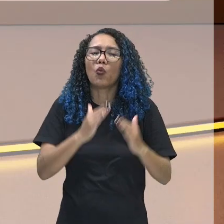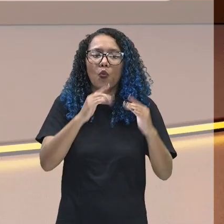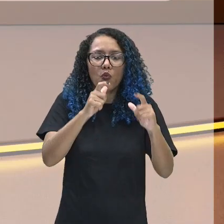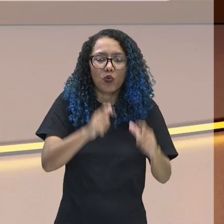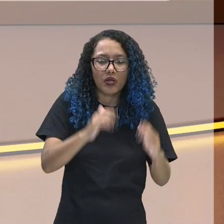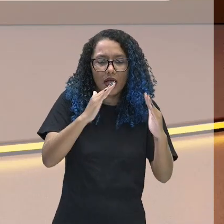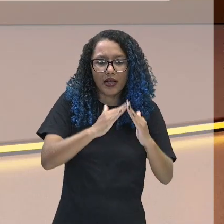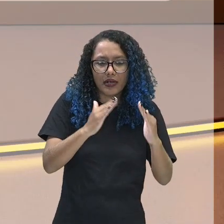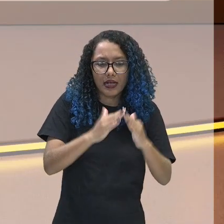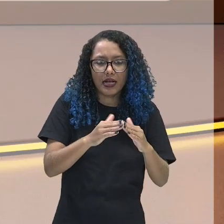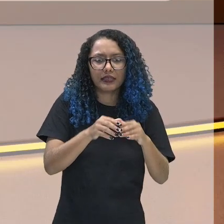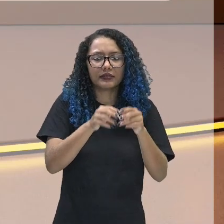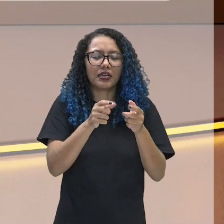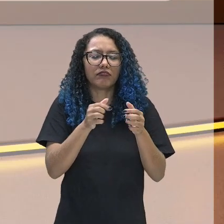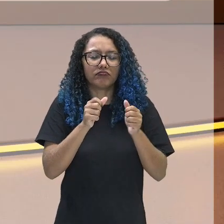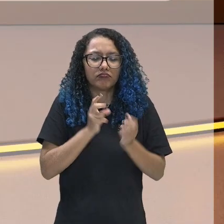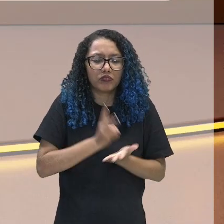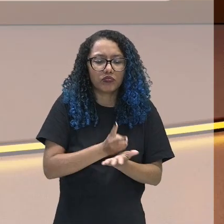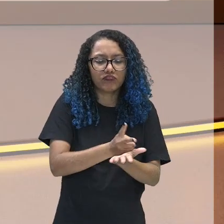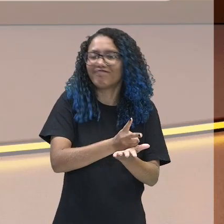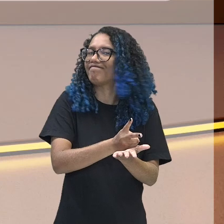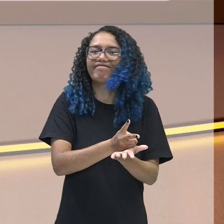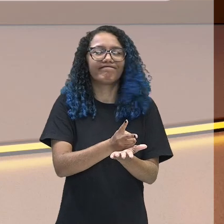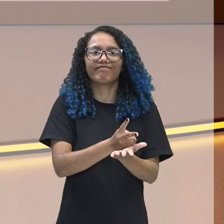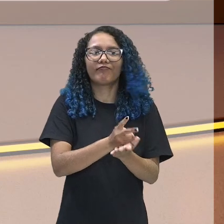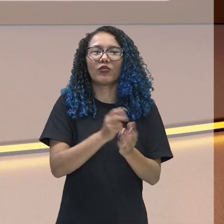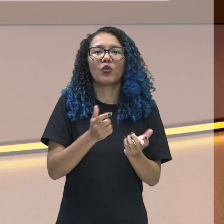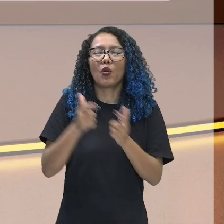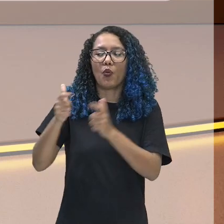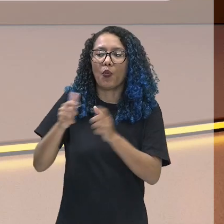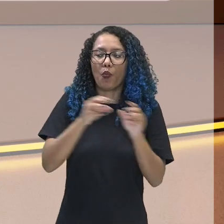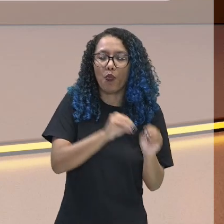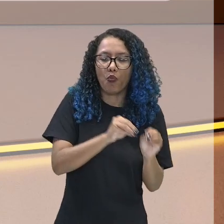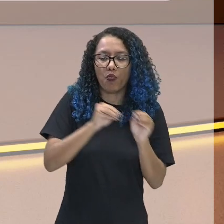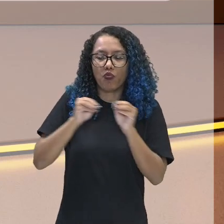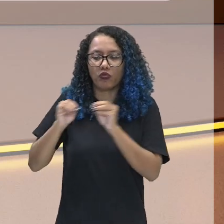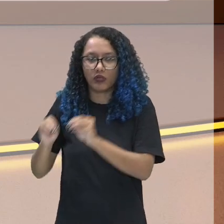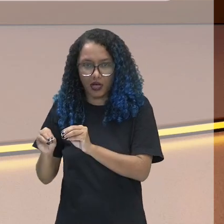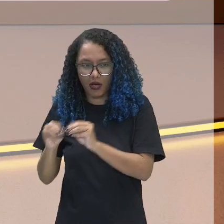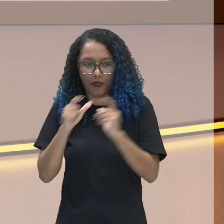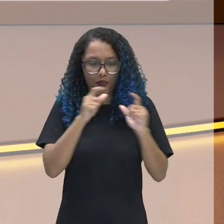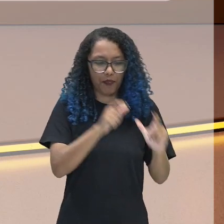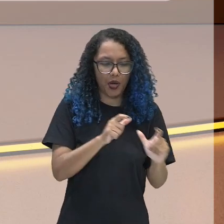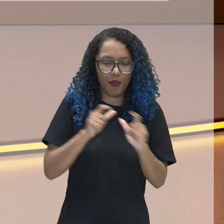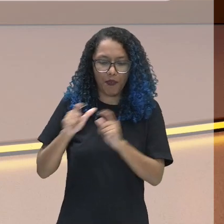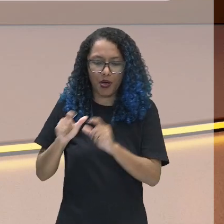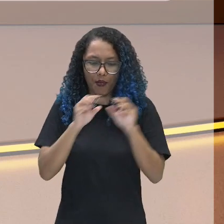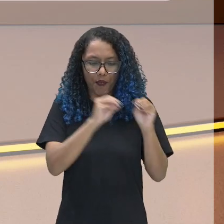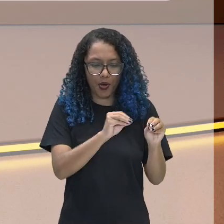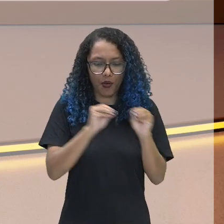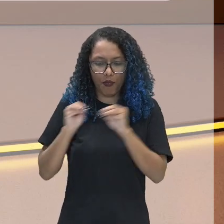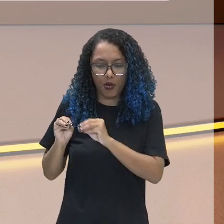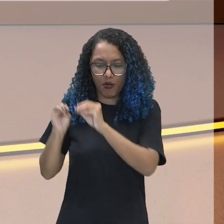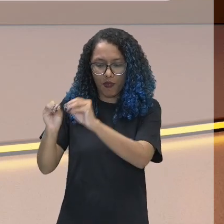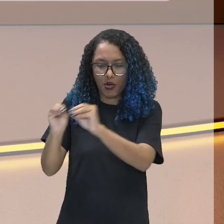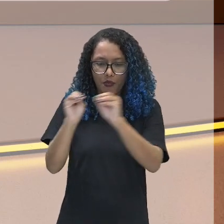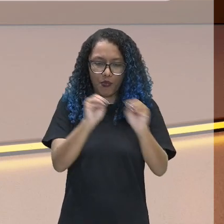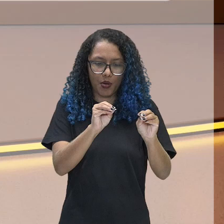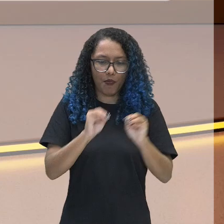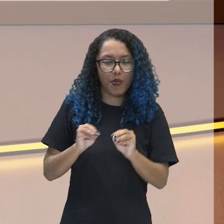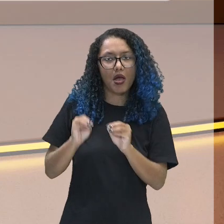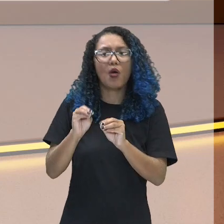não ficavam em um mesmo local. Deslocavam-se de um lugar para o outro em busca de